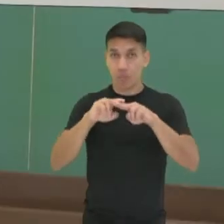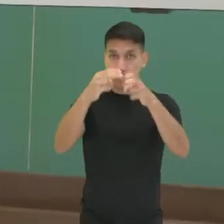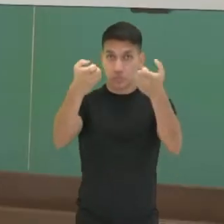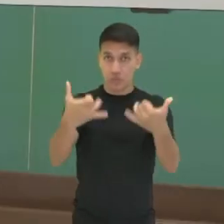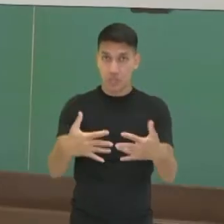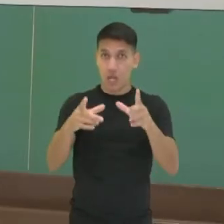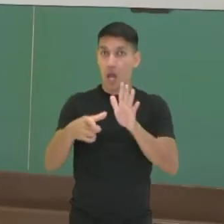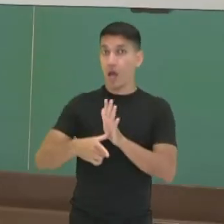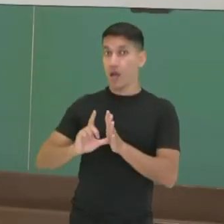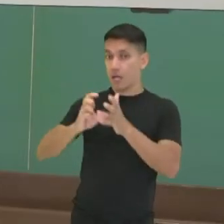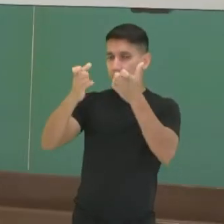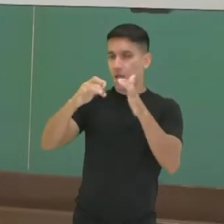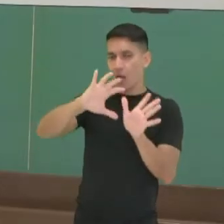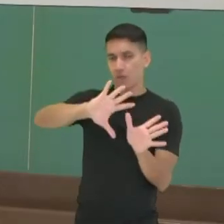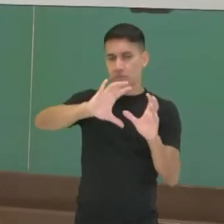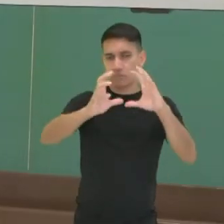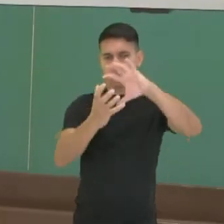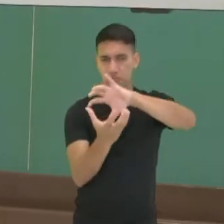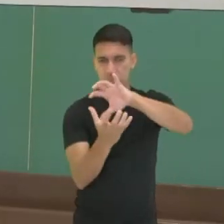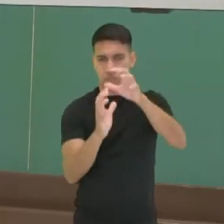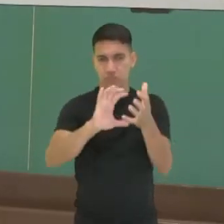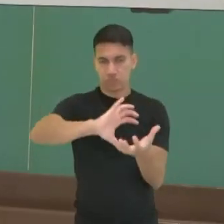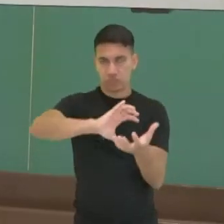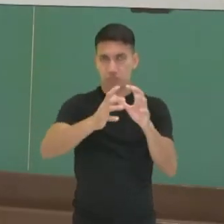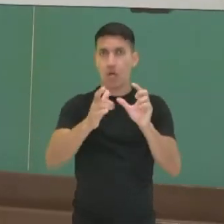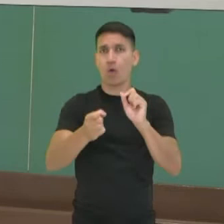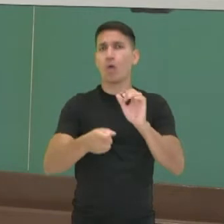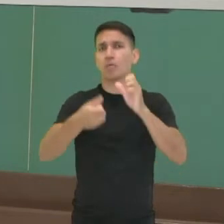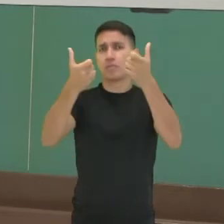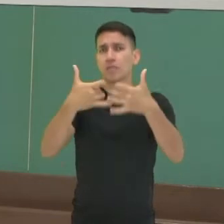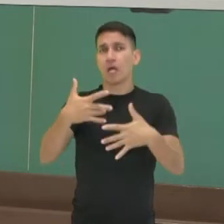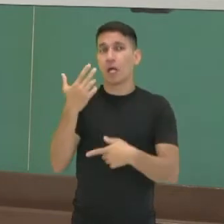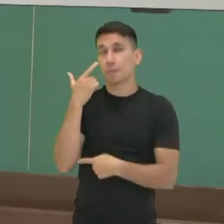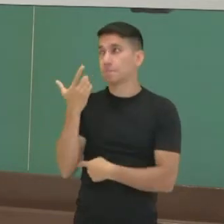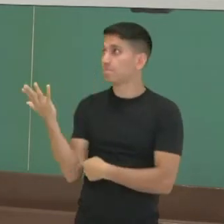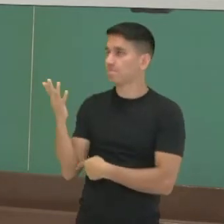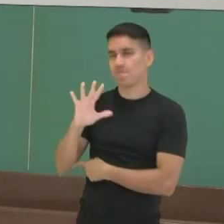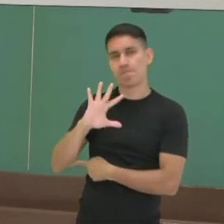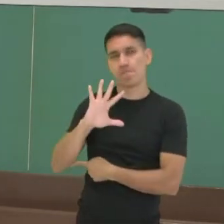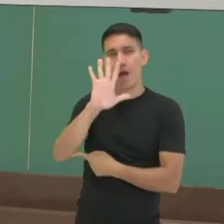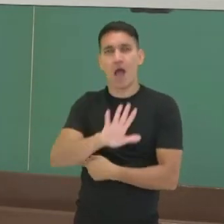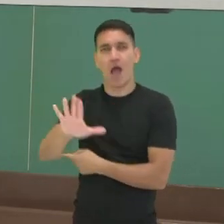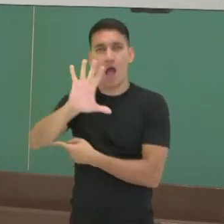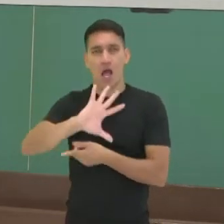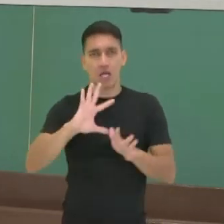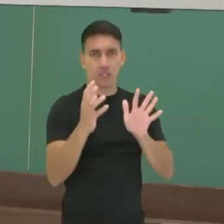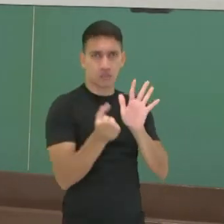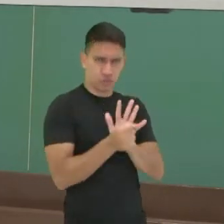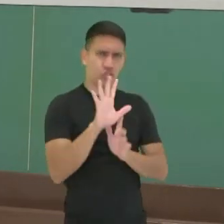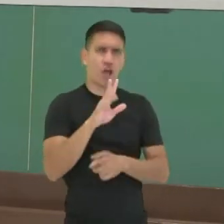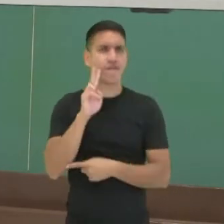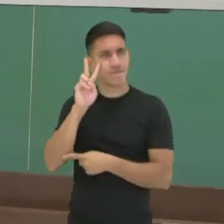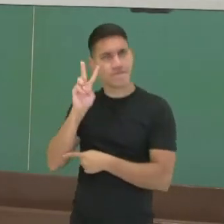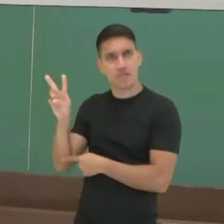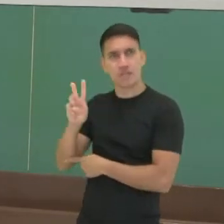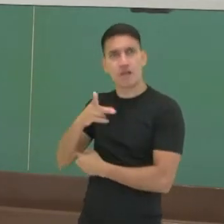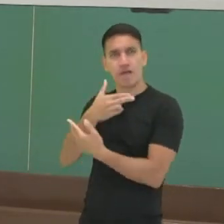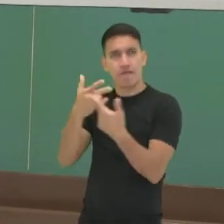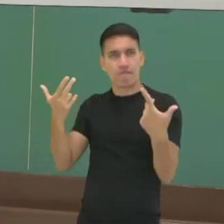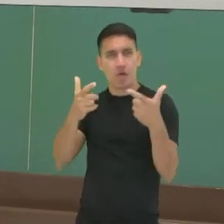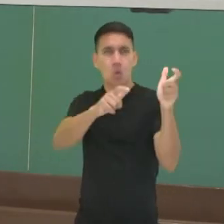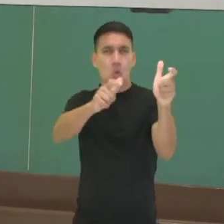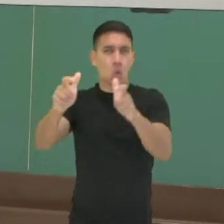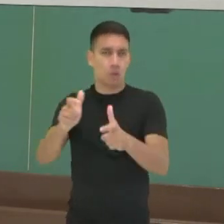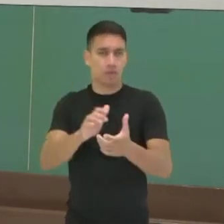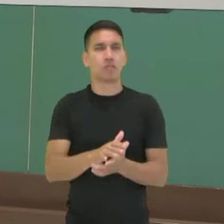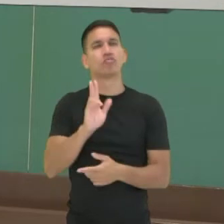rotação, eu só quero falar para vocês um pouquinho sobre esse símbolo. Vocês já devem ter visto isso em vários. Eu